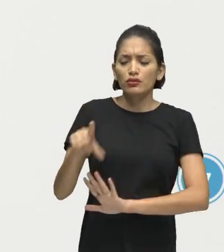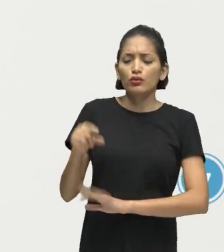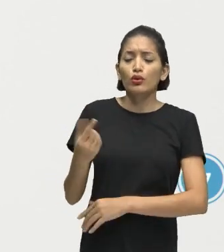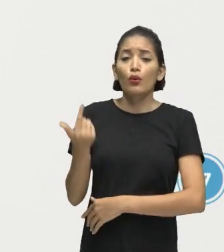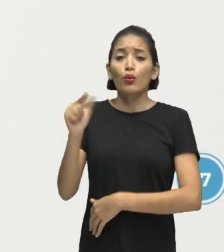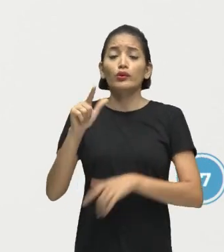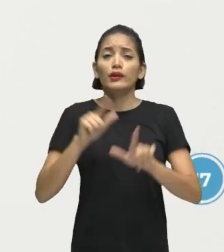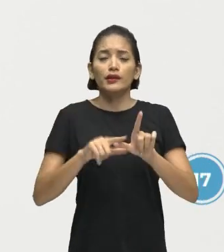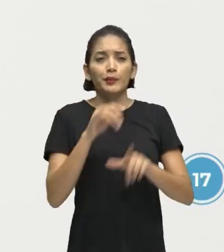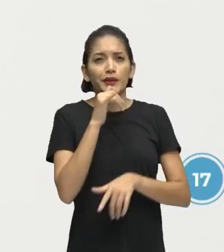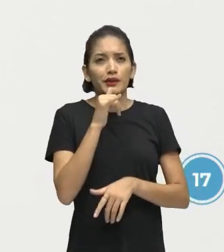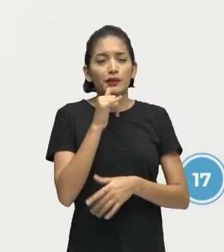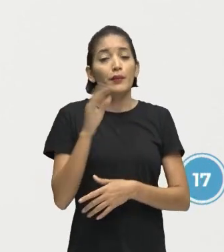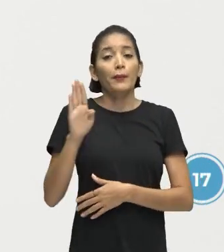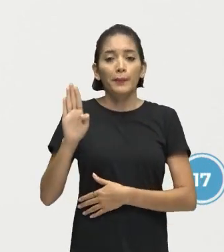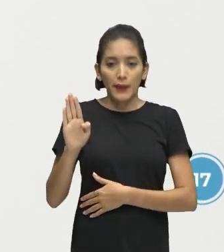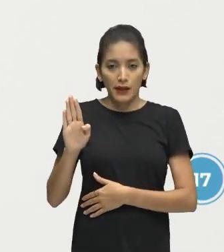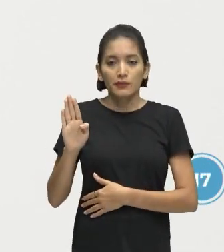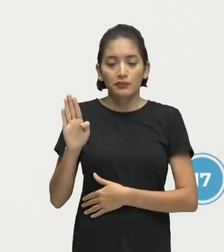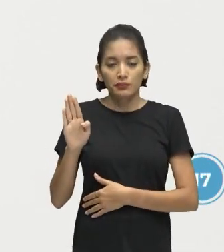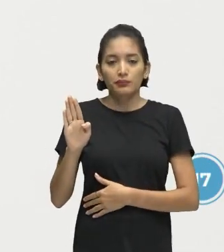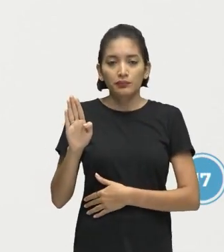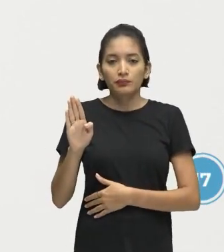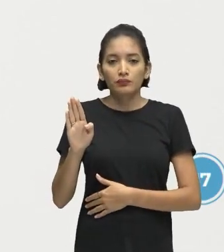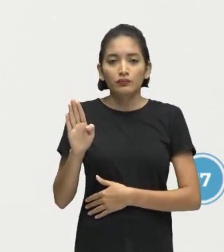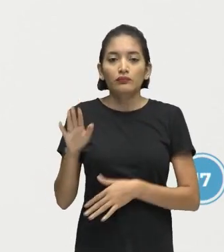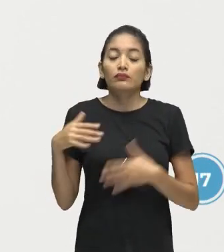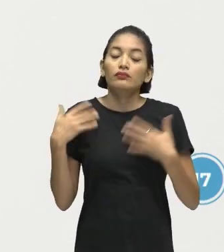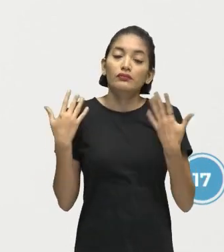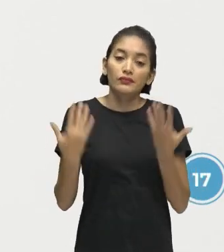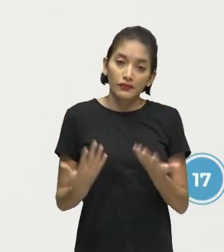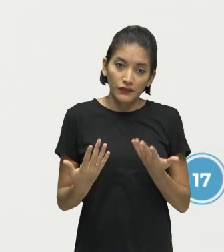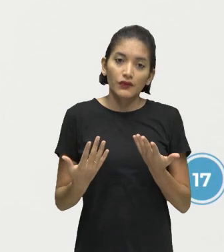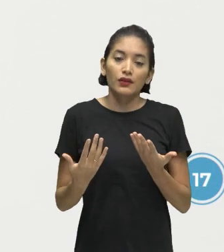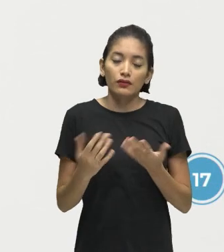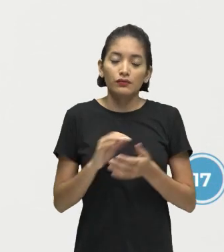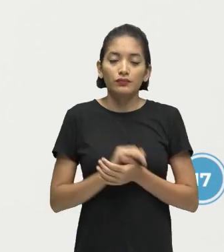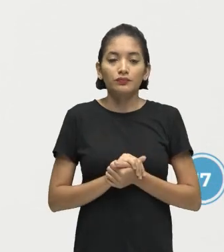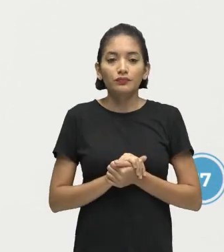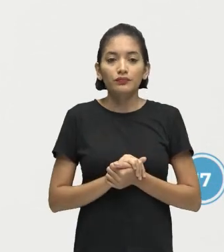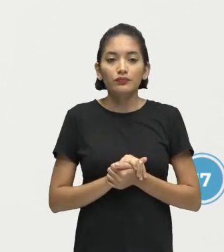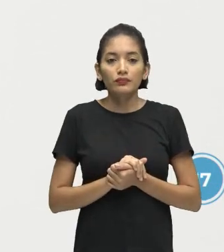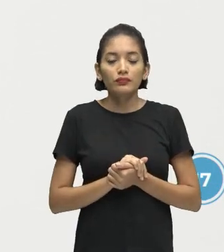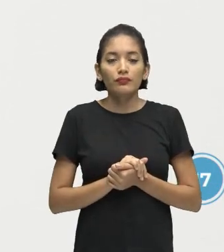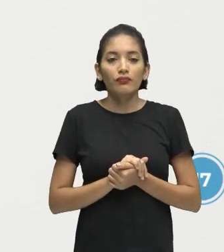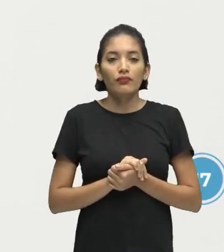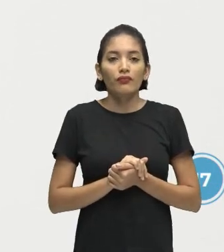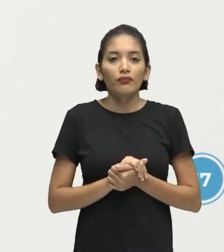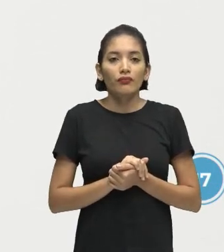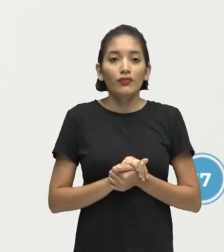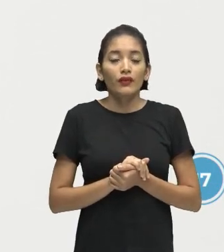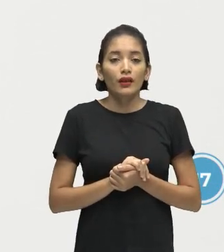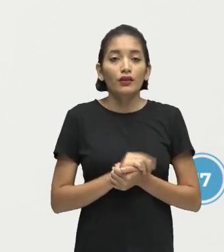eu escolhi a letra B. Então, o dobro vai ser